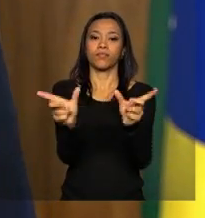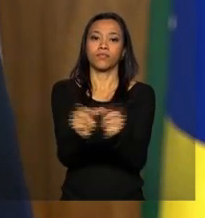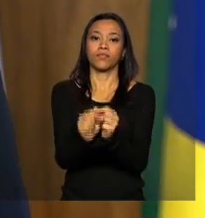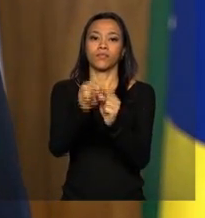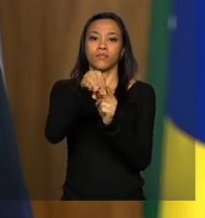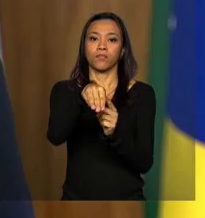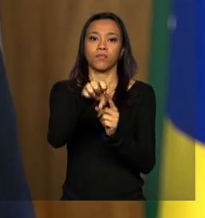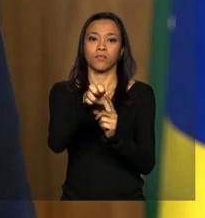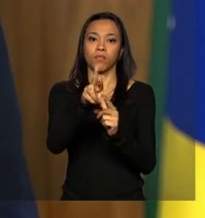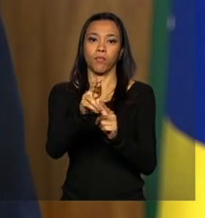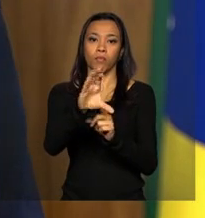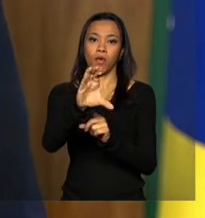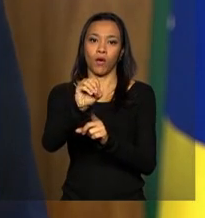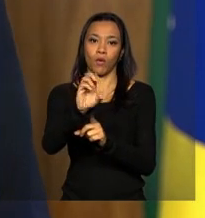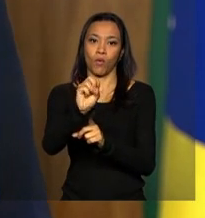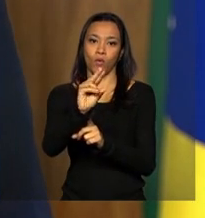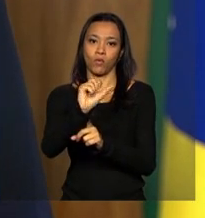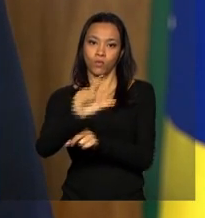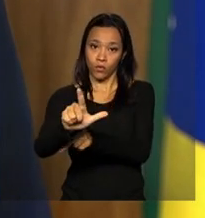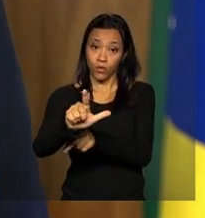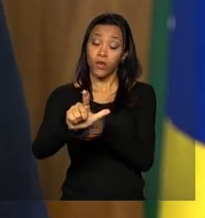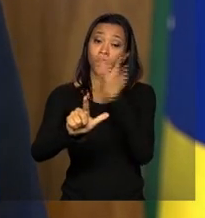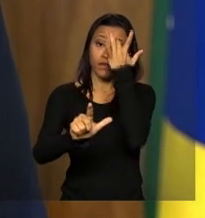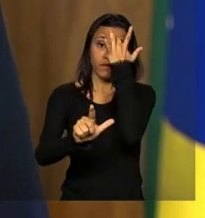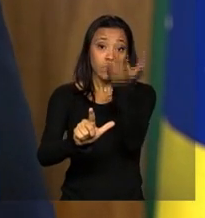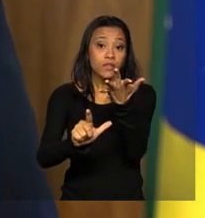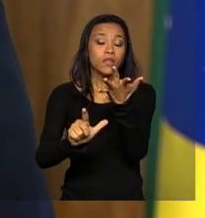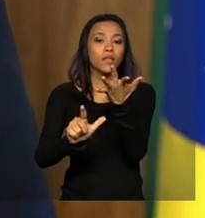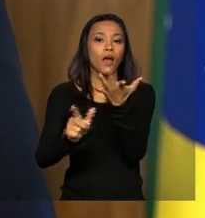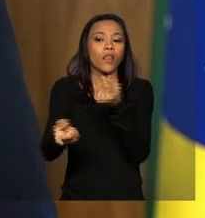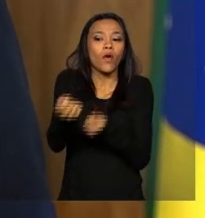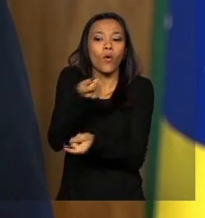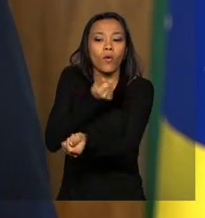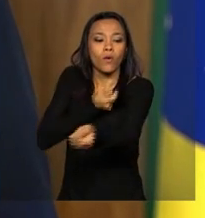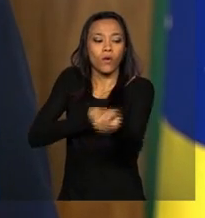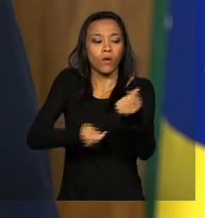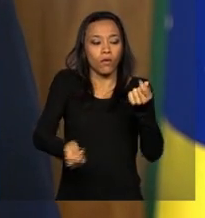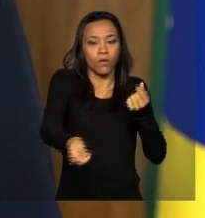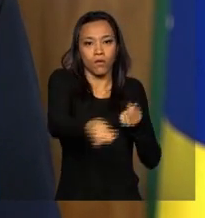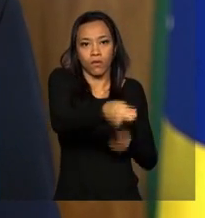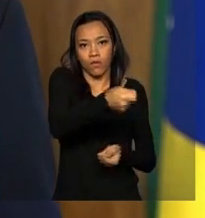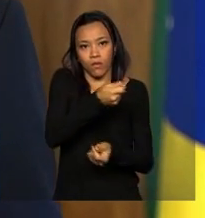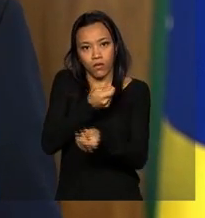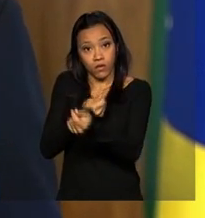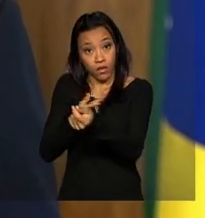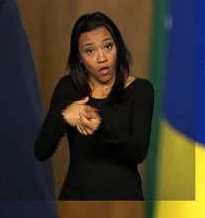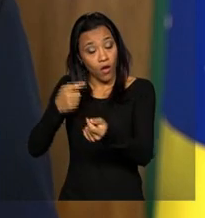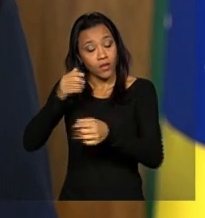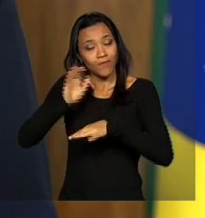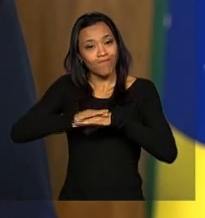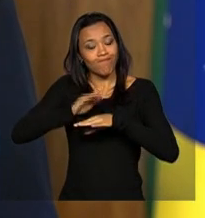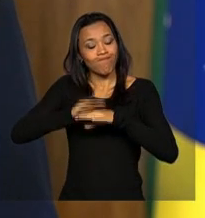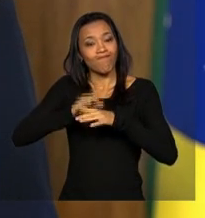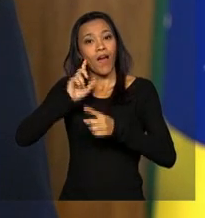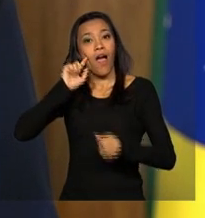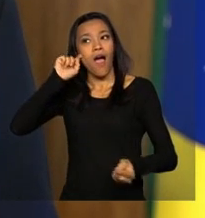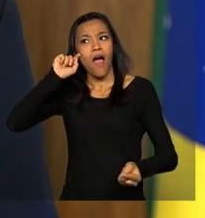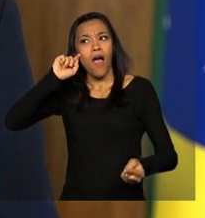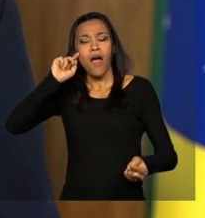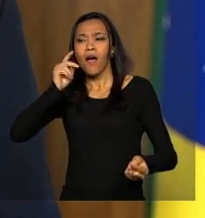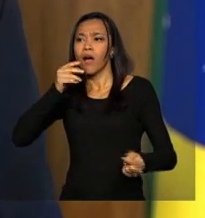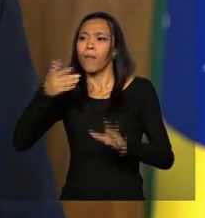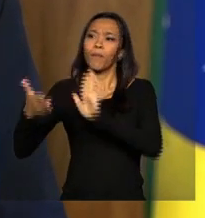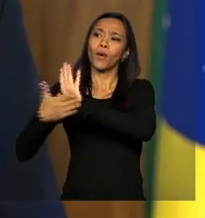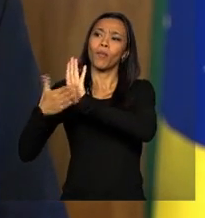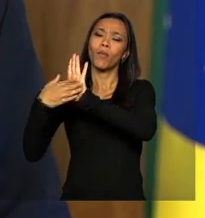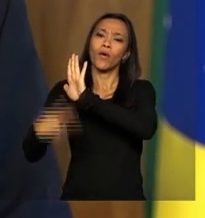e para facilitar o processo de negociações, nós coincidimos com o que foi proposto